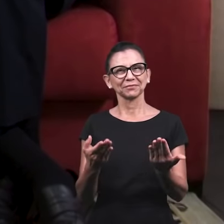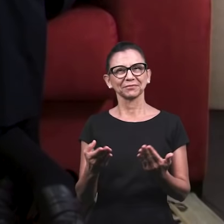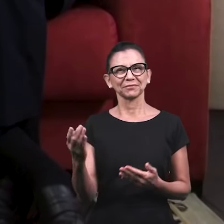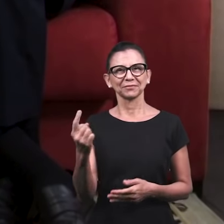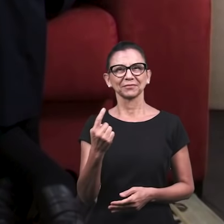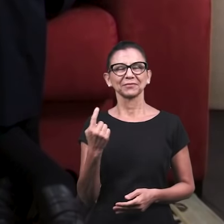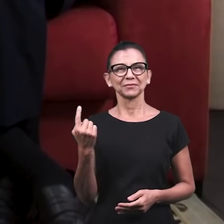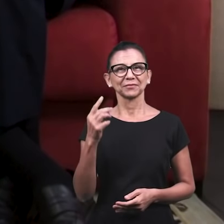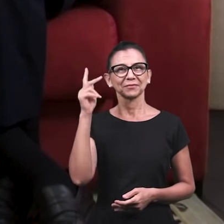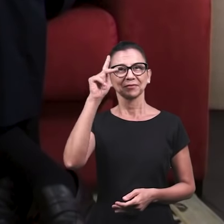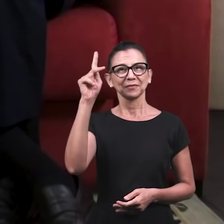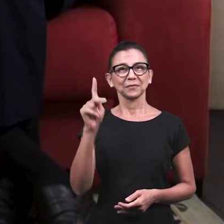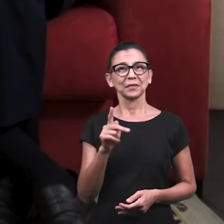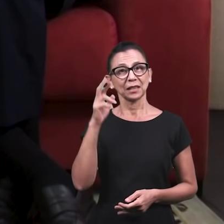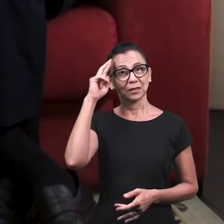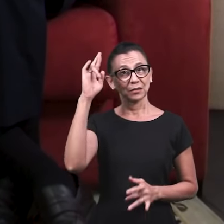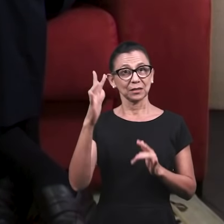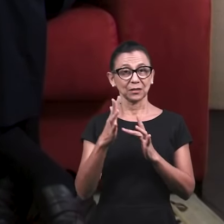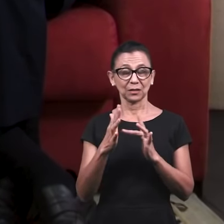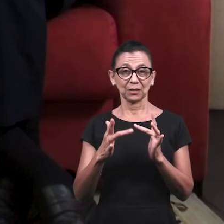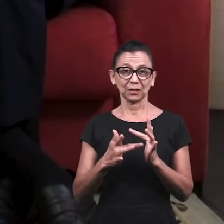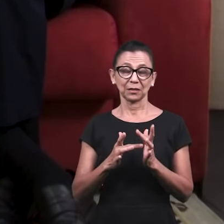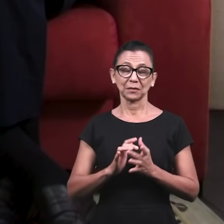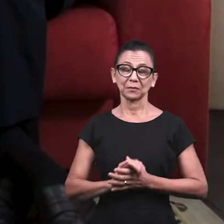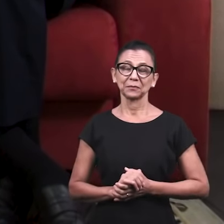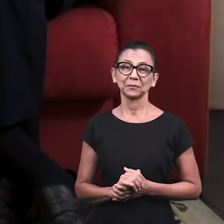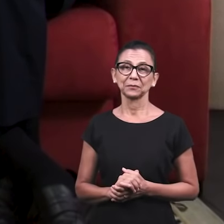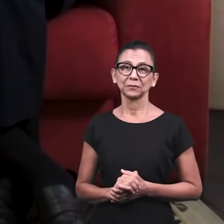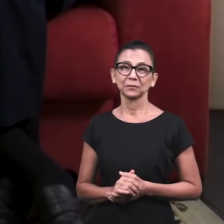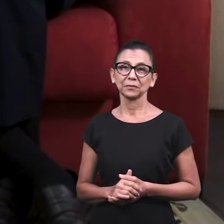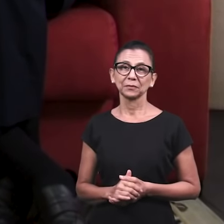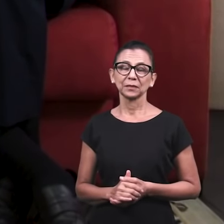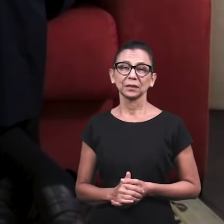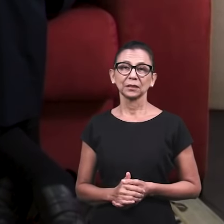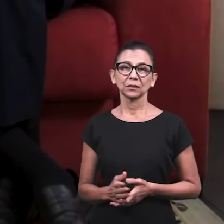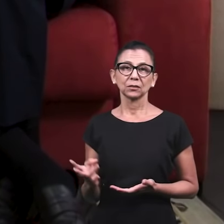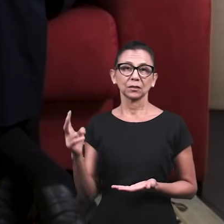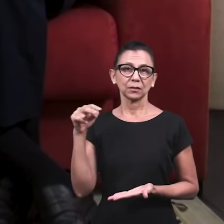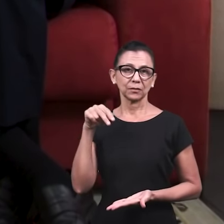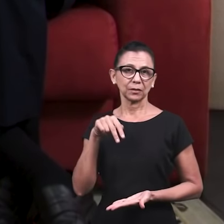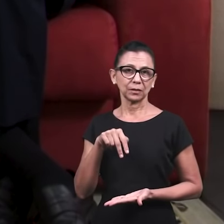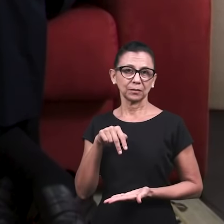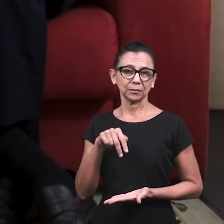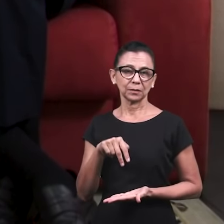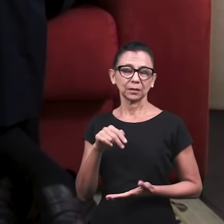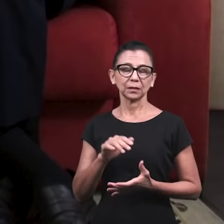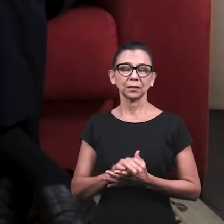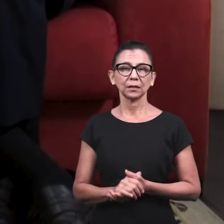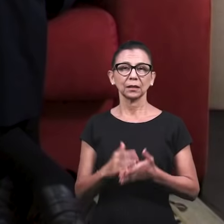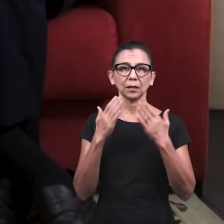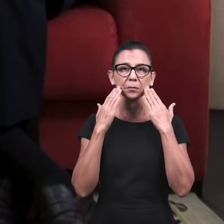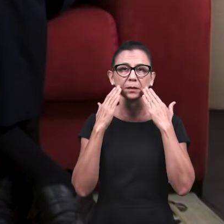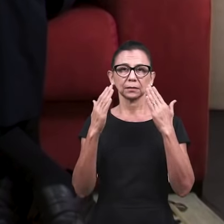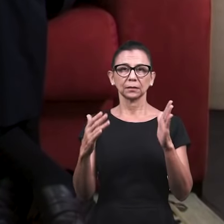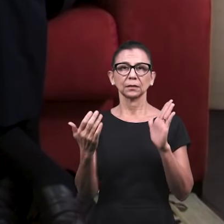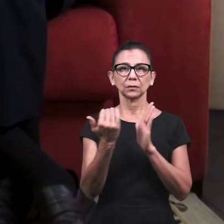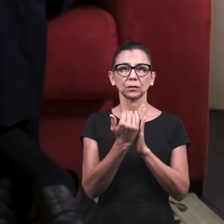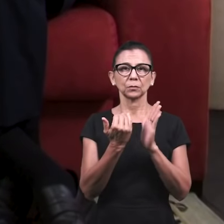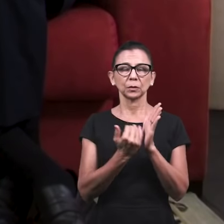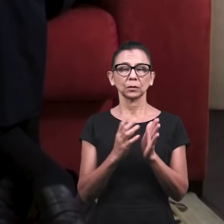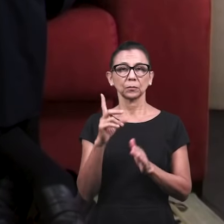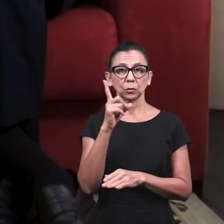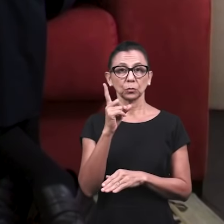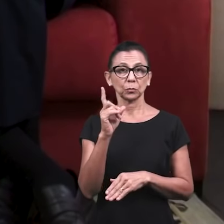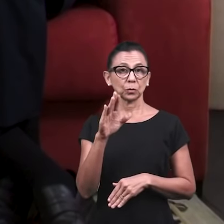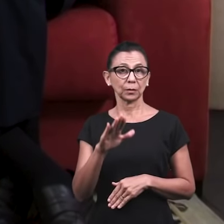queremos saudar a todos com a paz do Senhor Jesus. Nós estamos aqui mais uma vez, a nossa edição do domingo à tarde, às